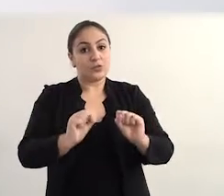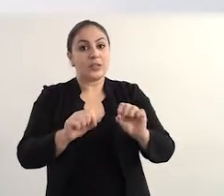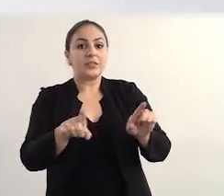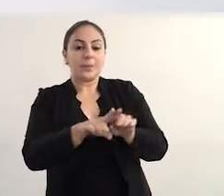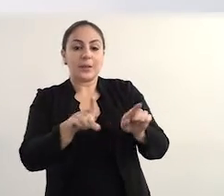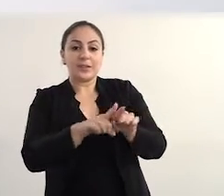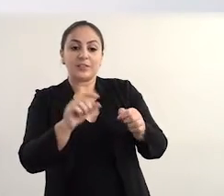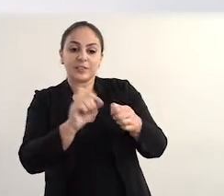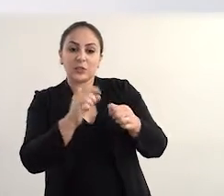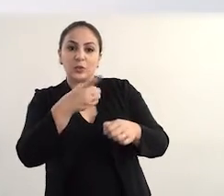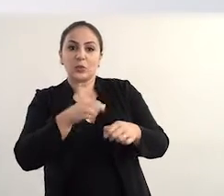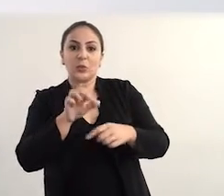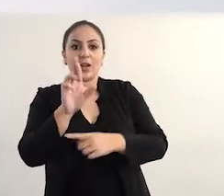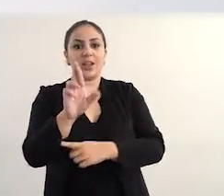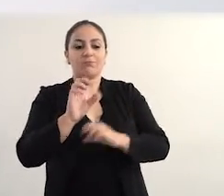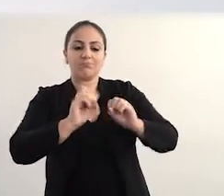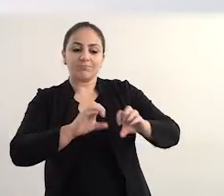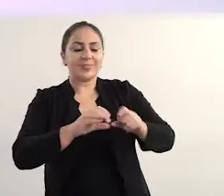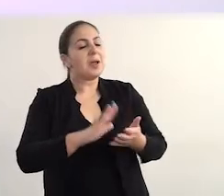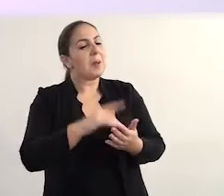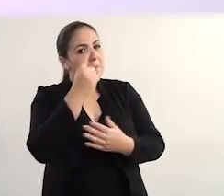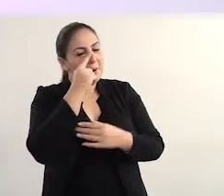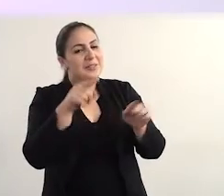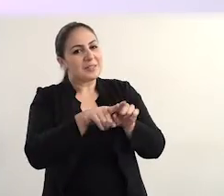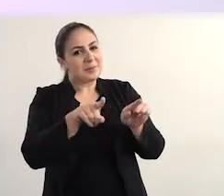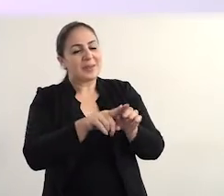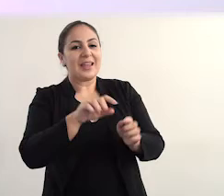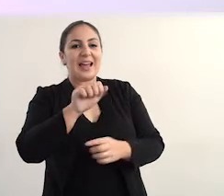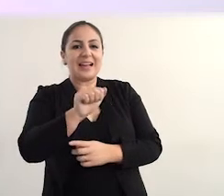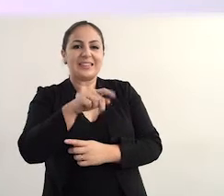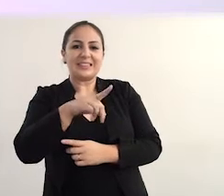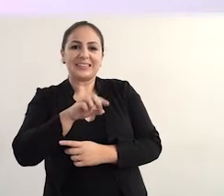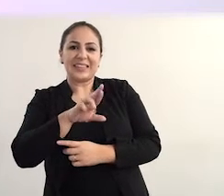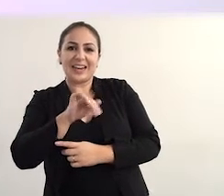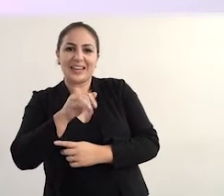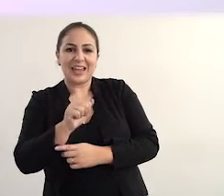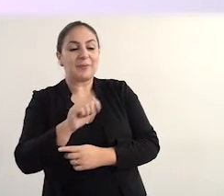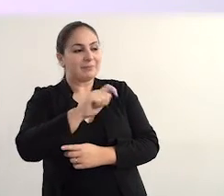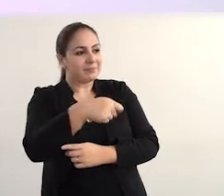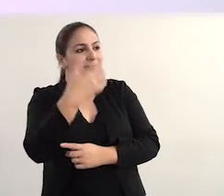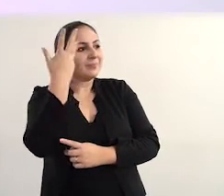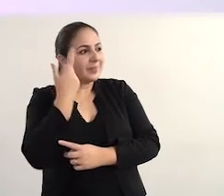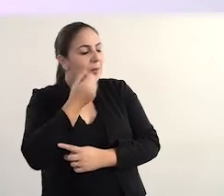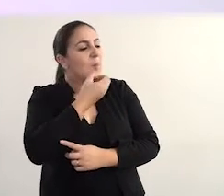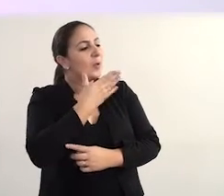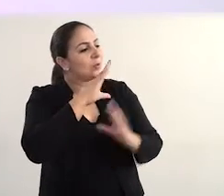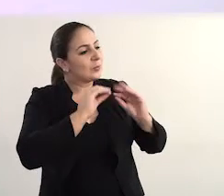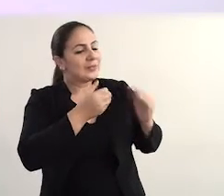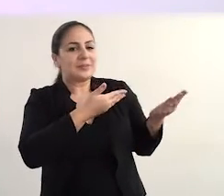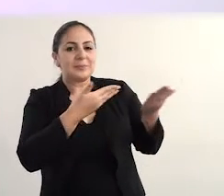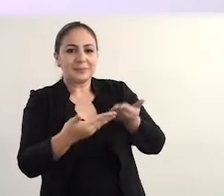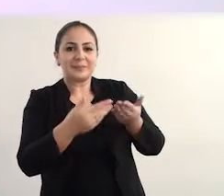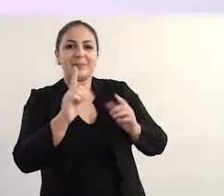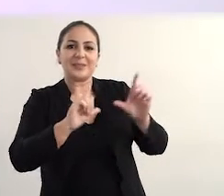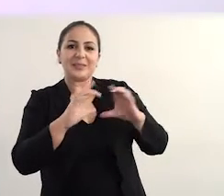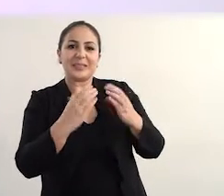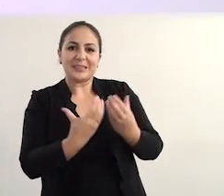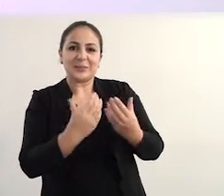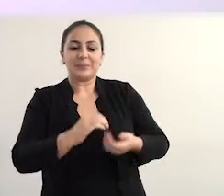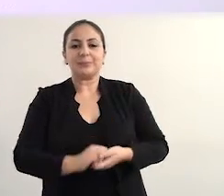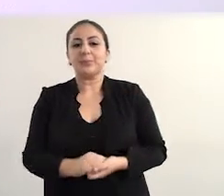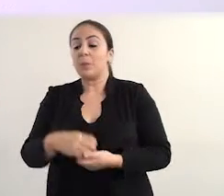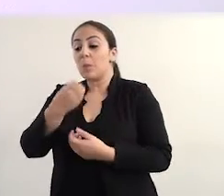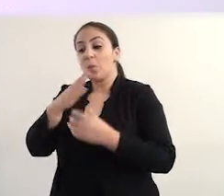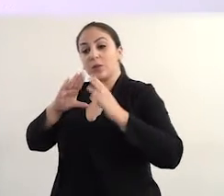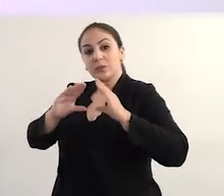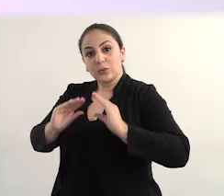em Educação e mãe, Andréia Mendiola Marcon. Andréia, boa noite e bem-vinda à TV Câmara. Boa